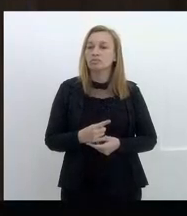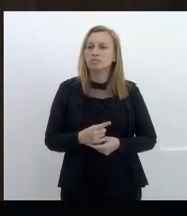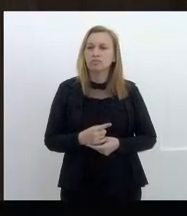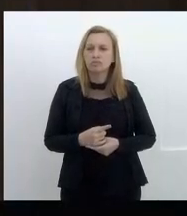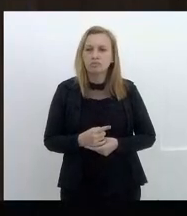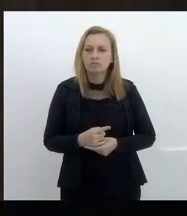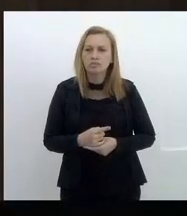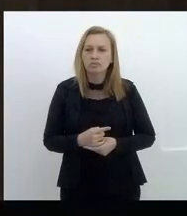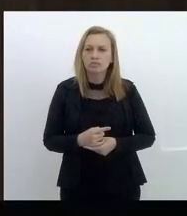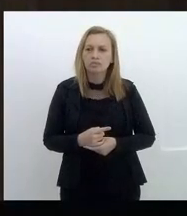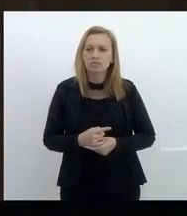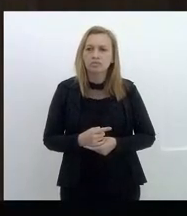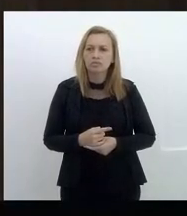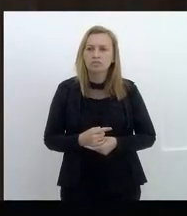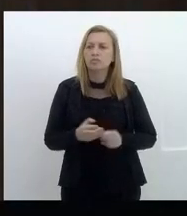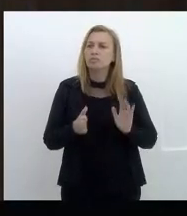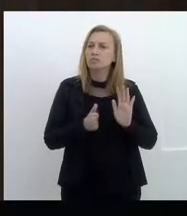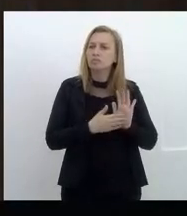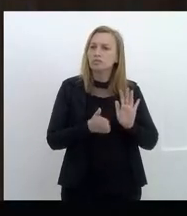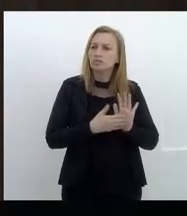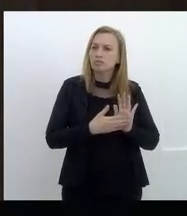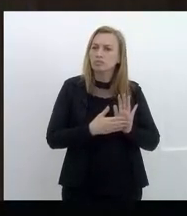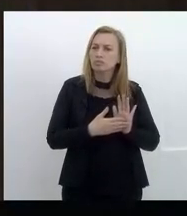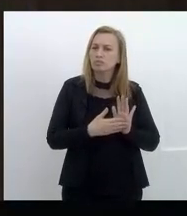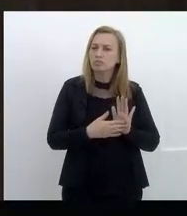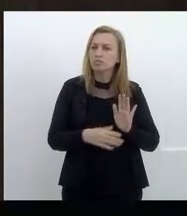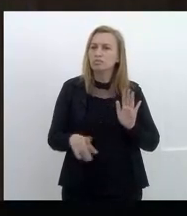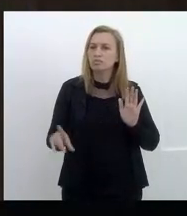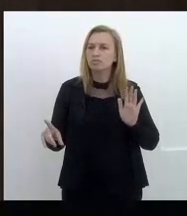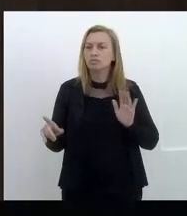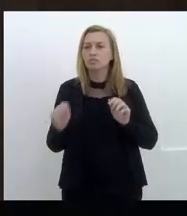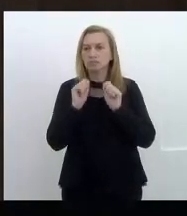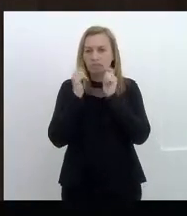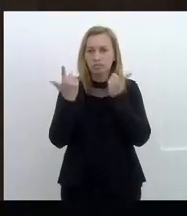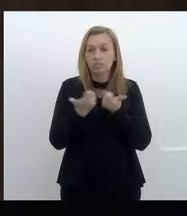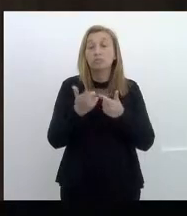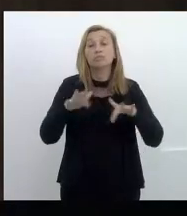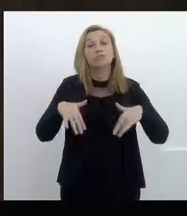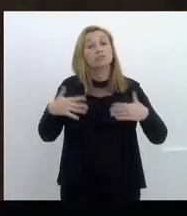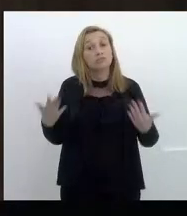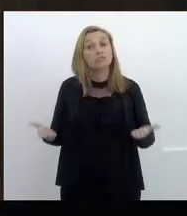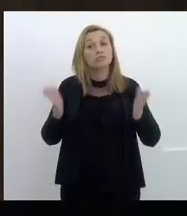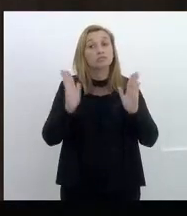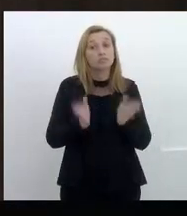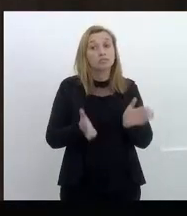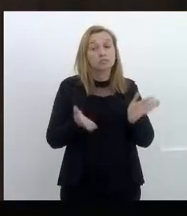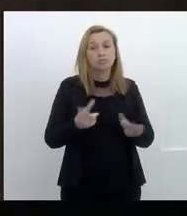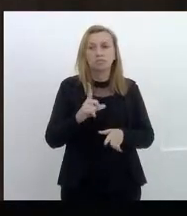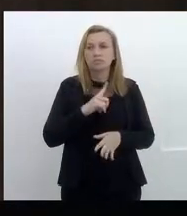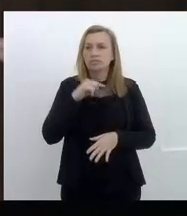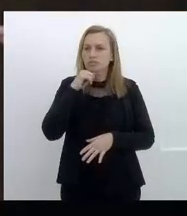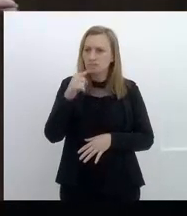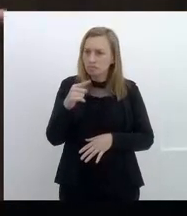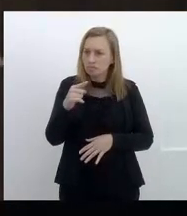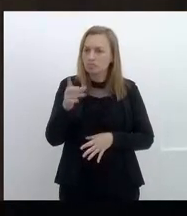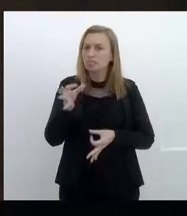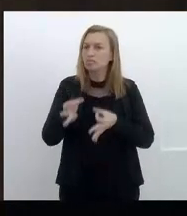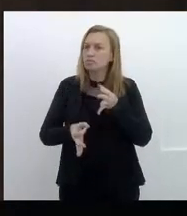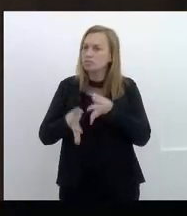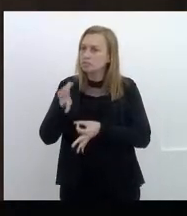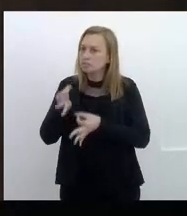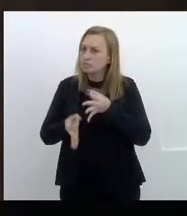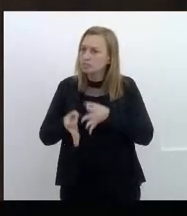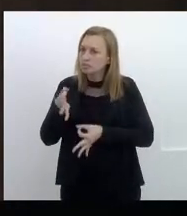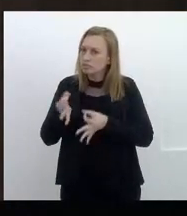ladinho de proposta pela alerj Então hoje temos uma dúvida jurídica